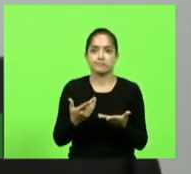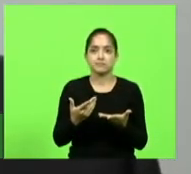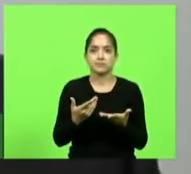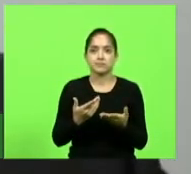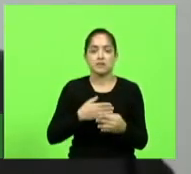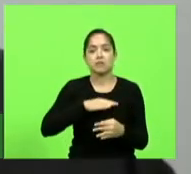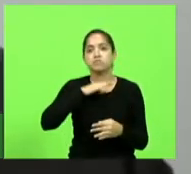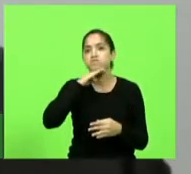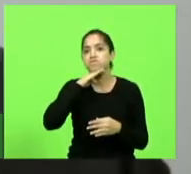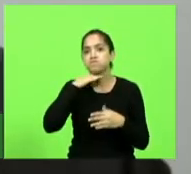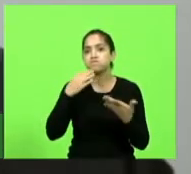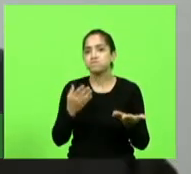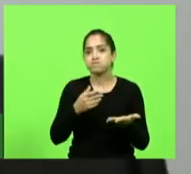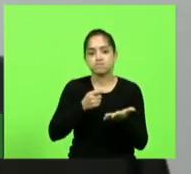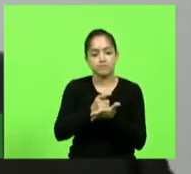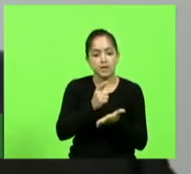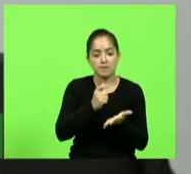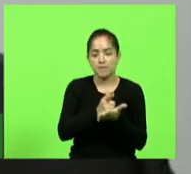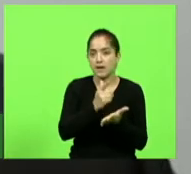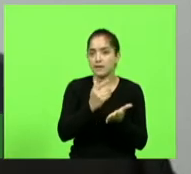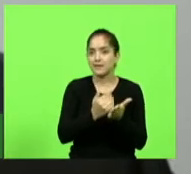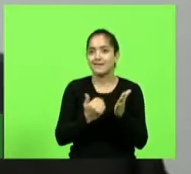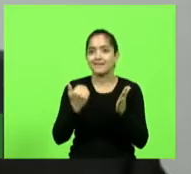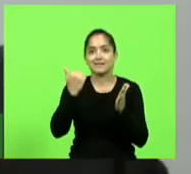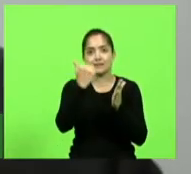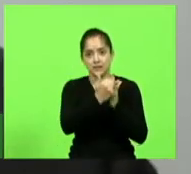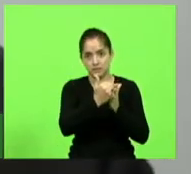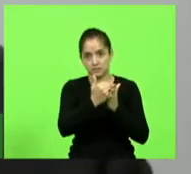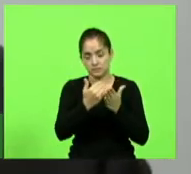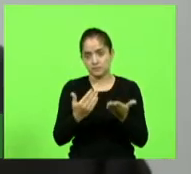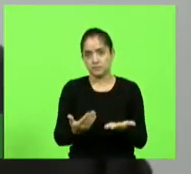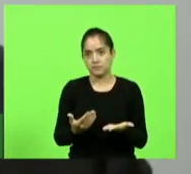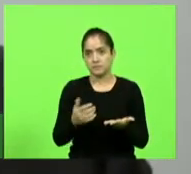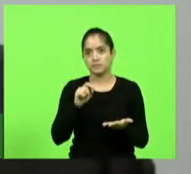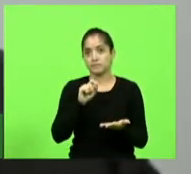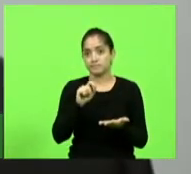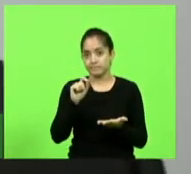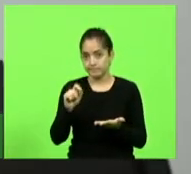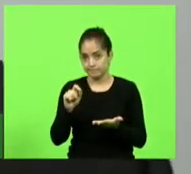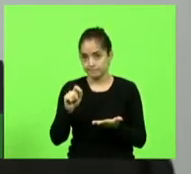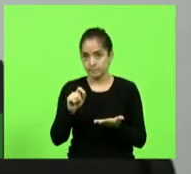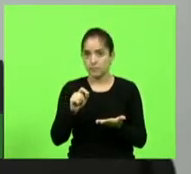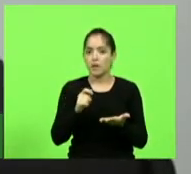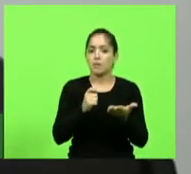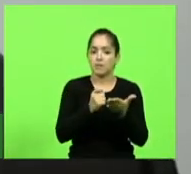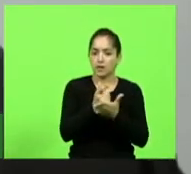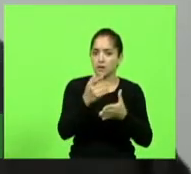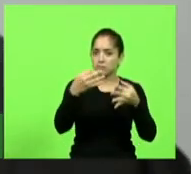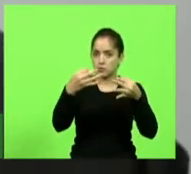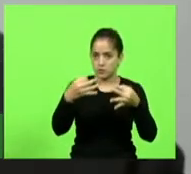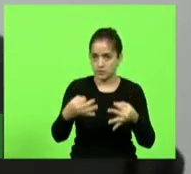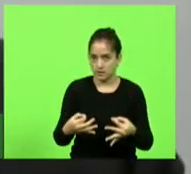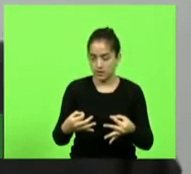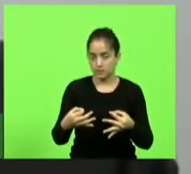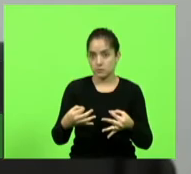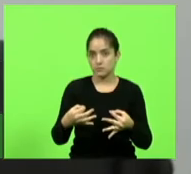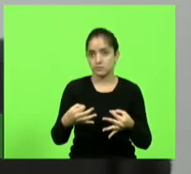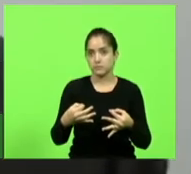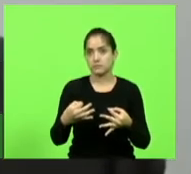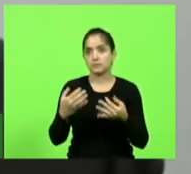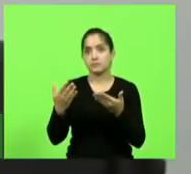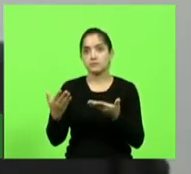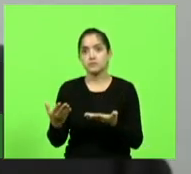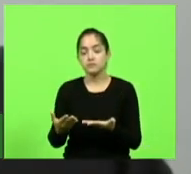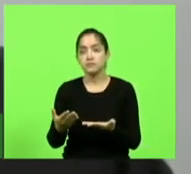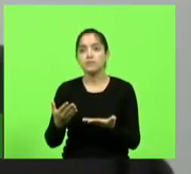aguenta pagar e pagar muito caro. O que tem que ser pago é pagar o valor justo. Mesma coisa